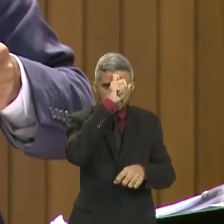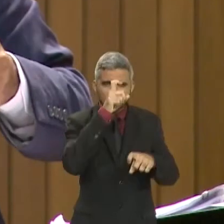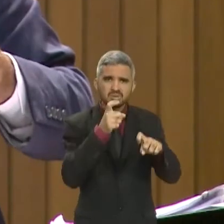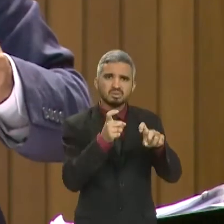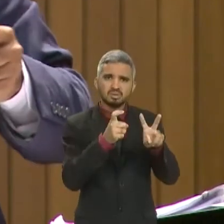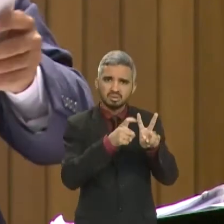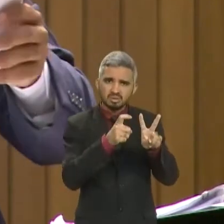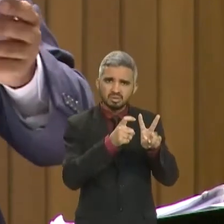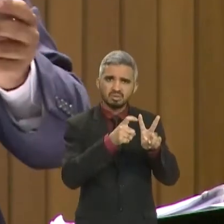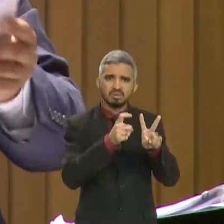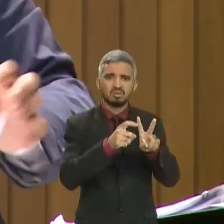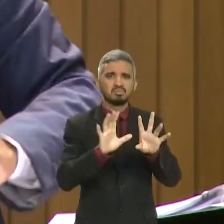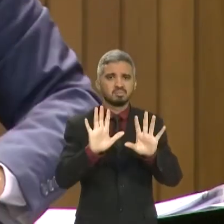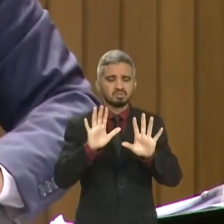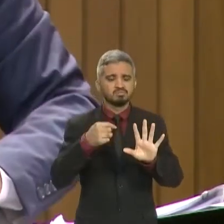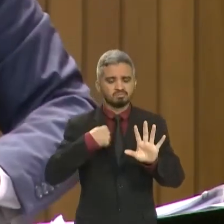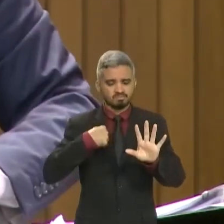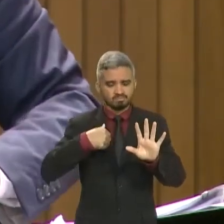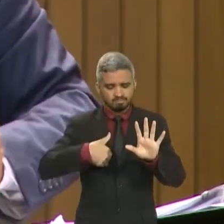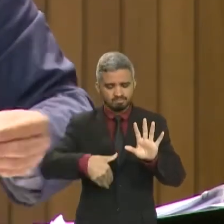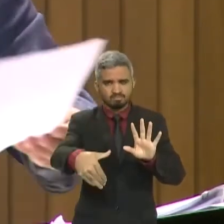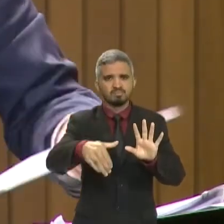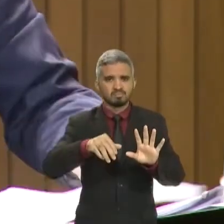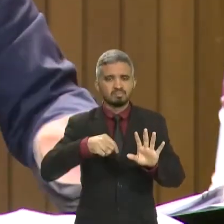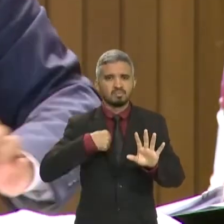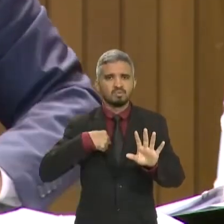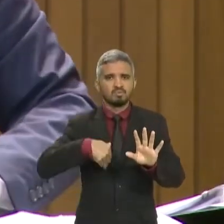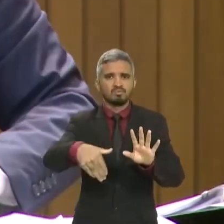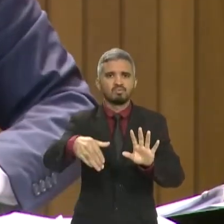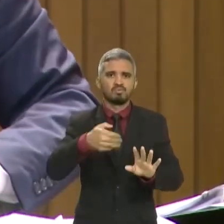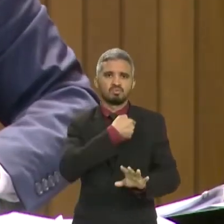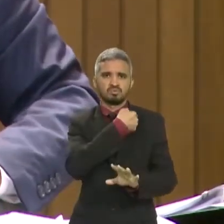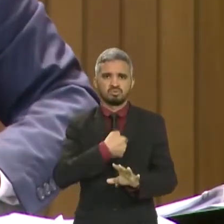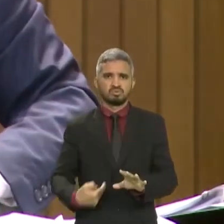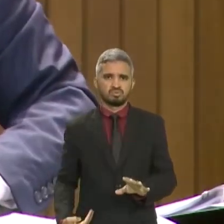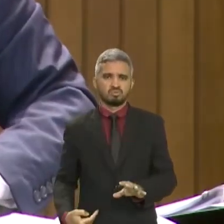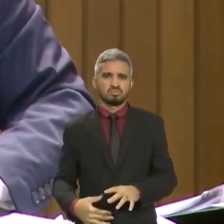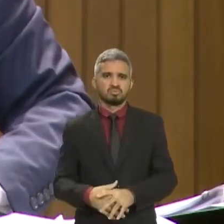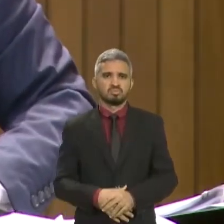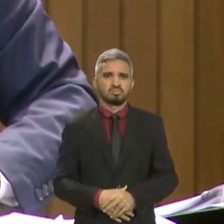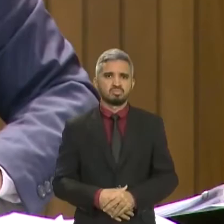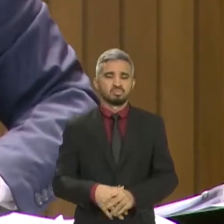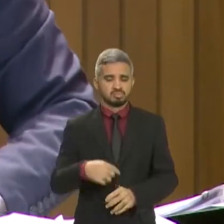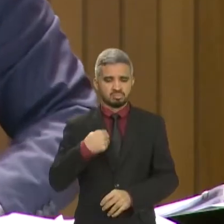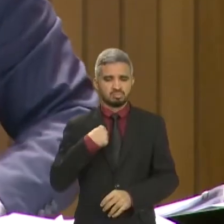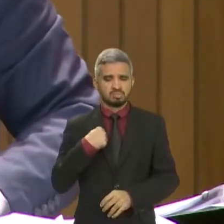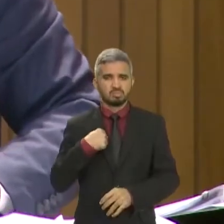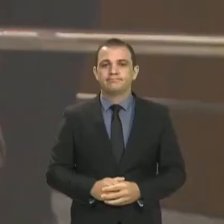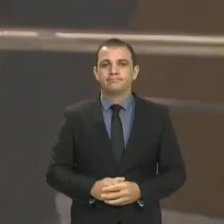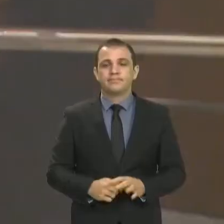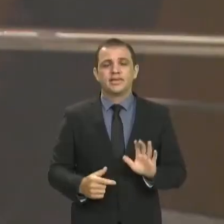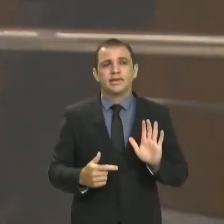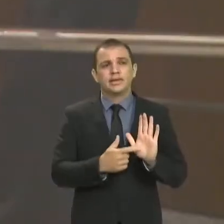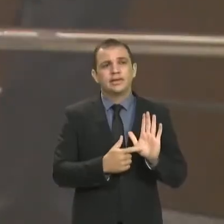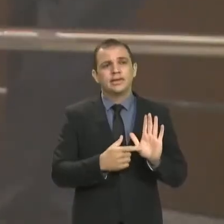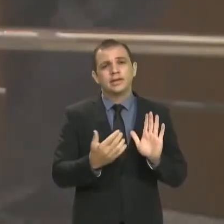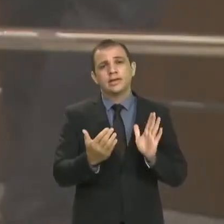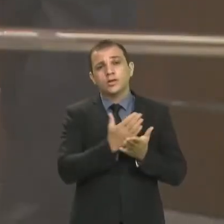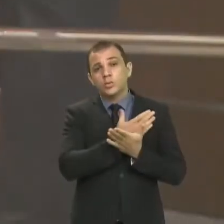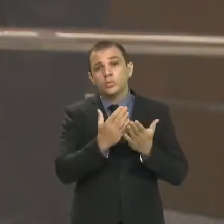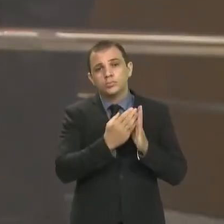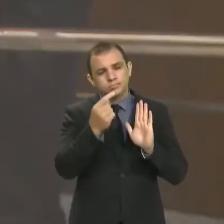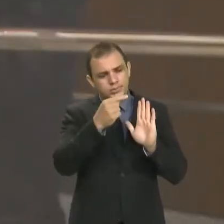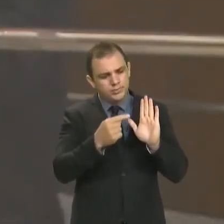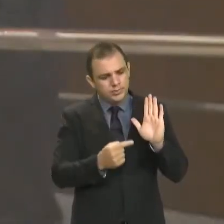Na tribuna, deputados de oposição criticaram o valor do reajuste oferecido pelo governo a algumas categorias. O deputado